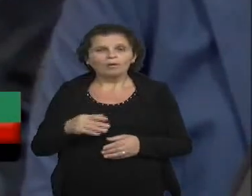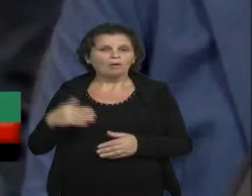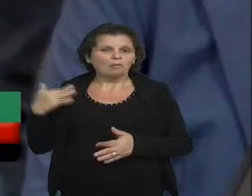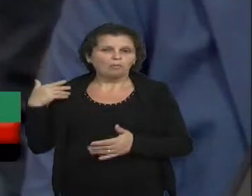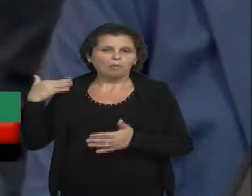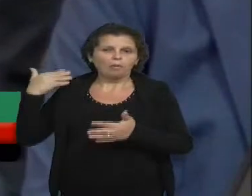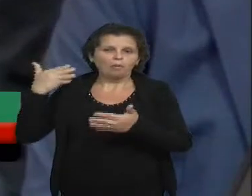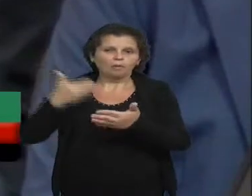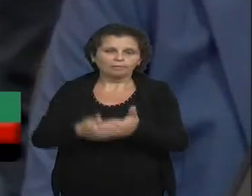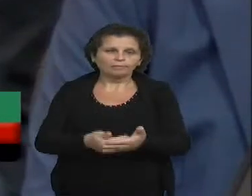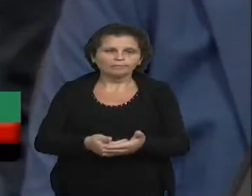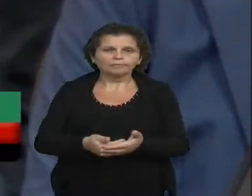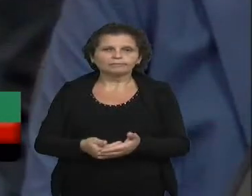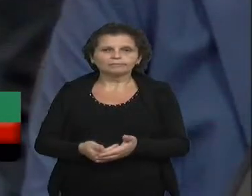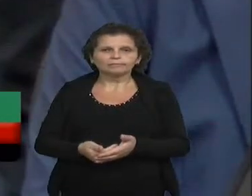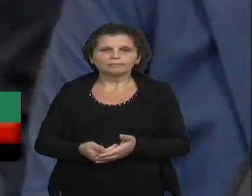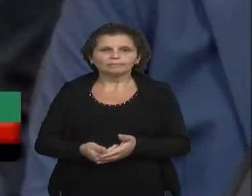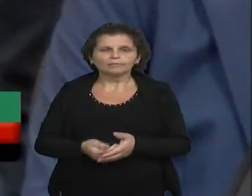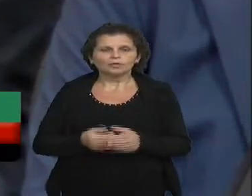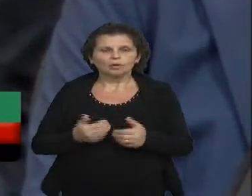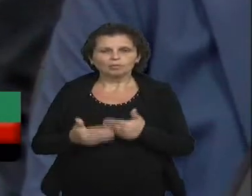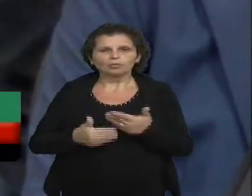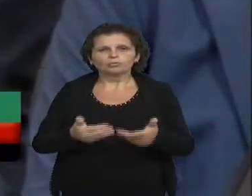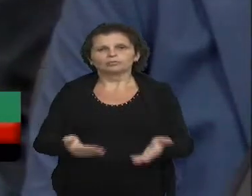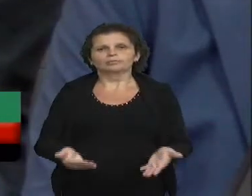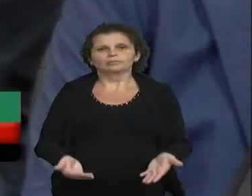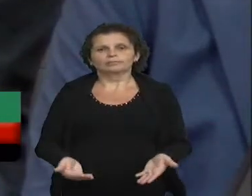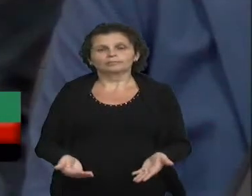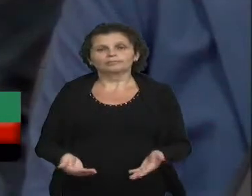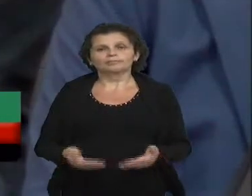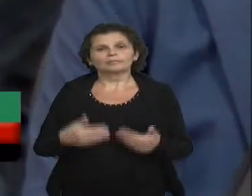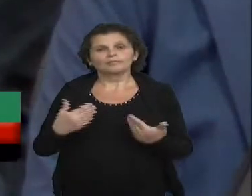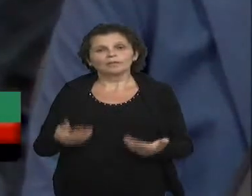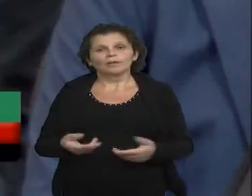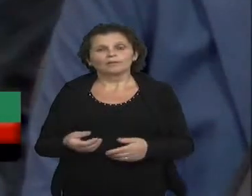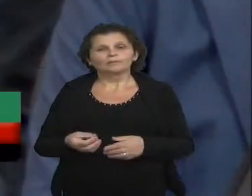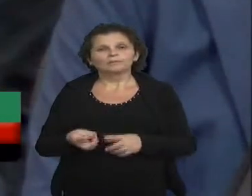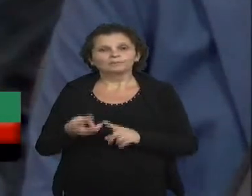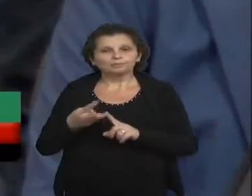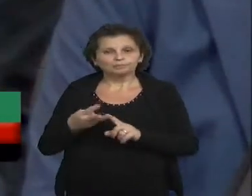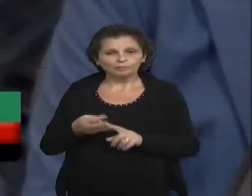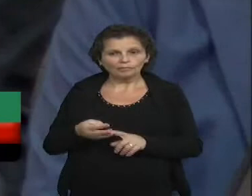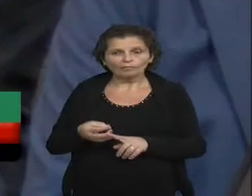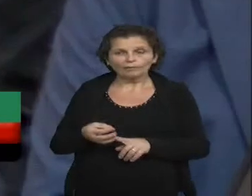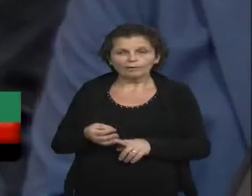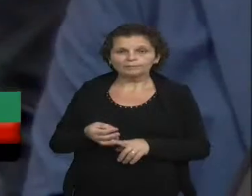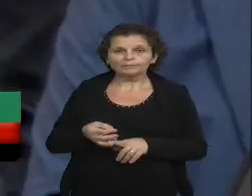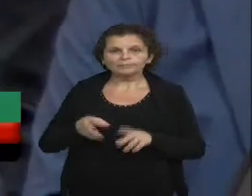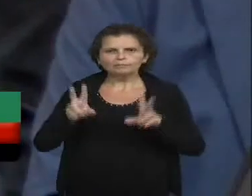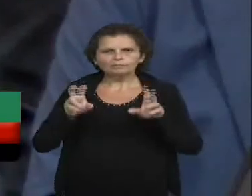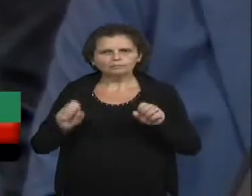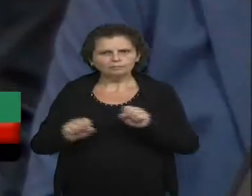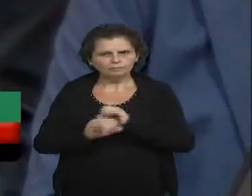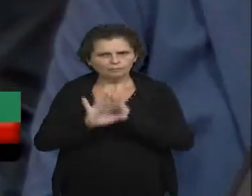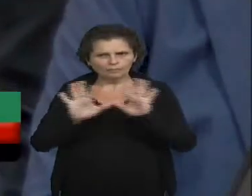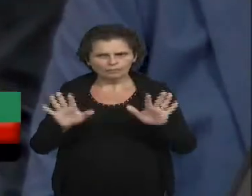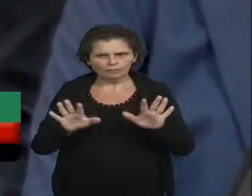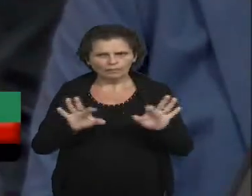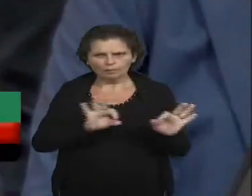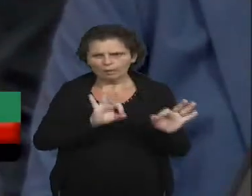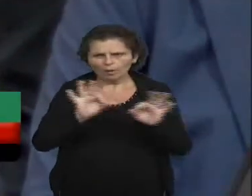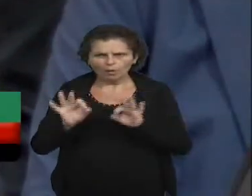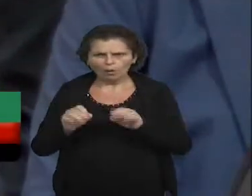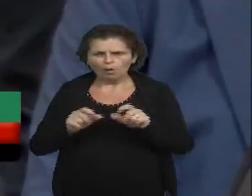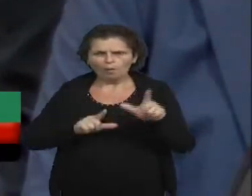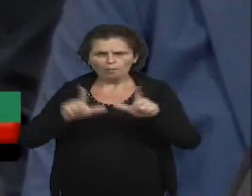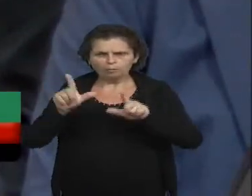para o almoço, estamos dando continuidade à sessão. E outra observação, senhores vereadores, que fique claro para a imprensa, para